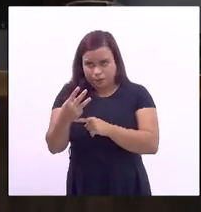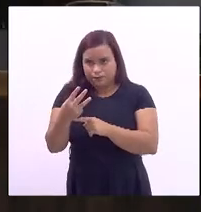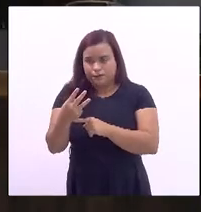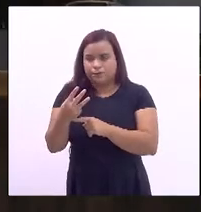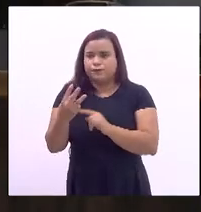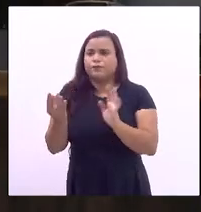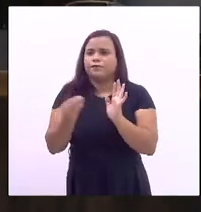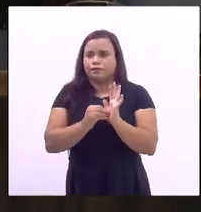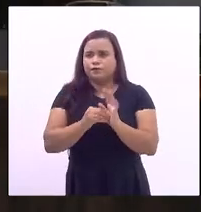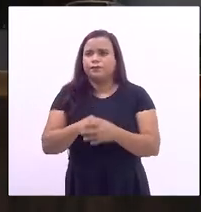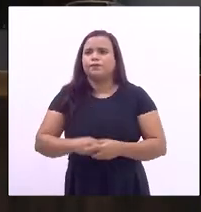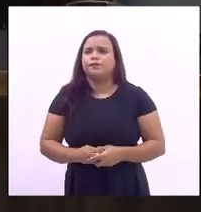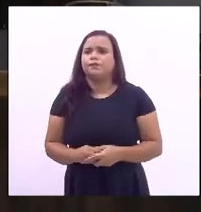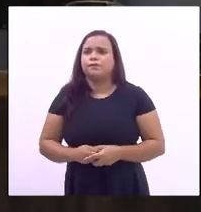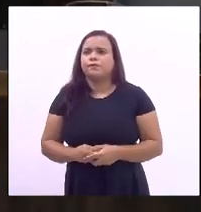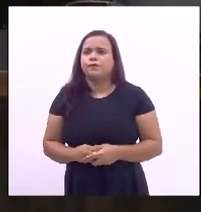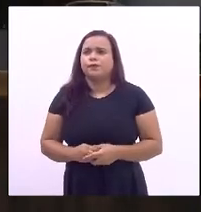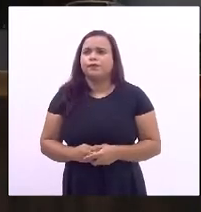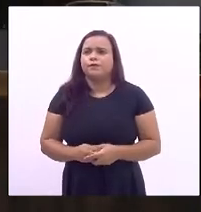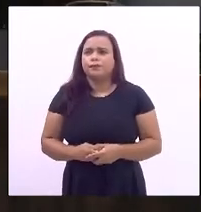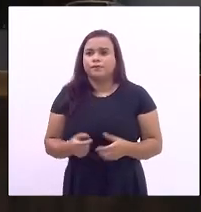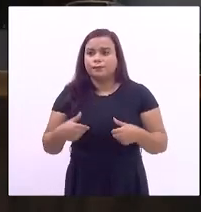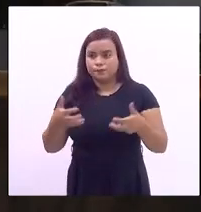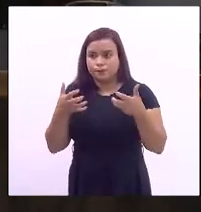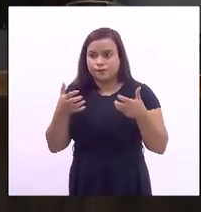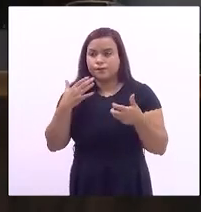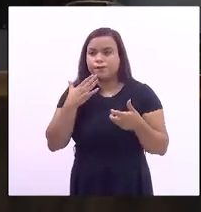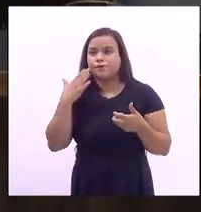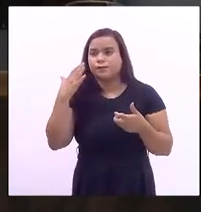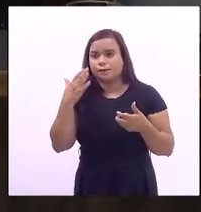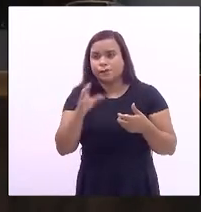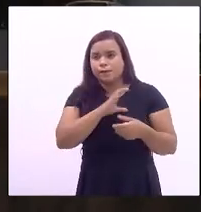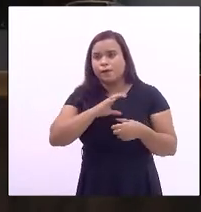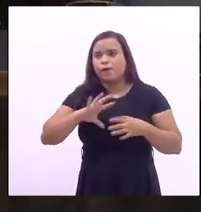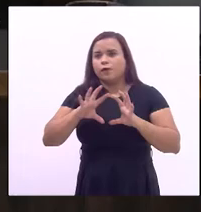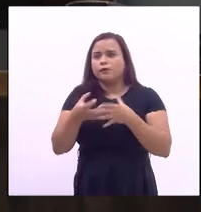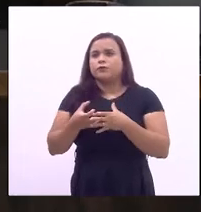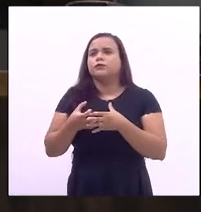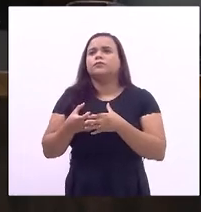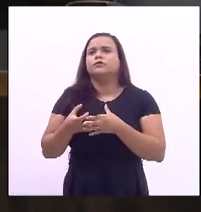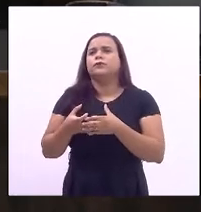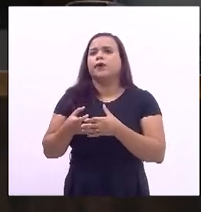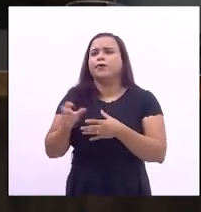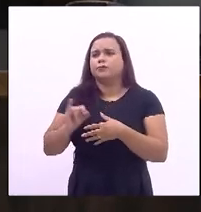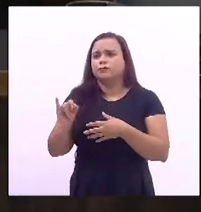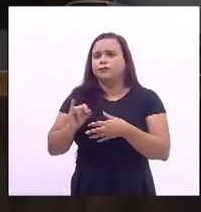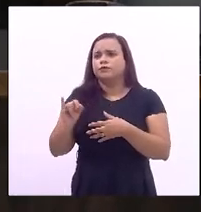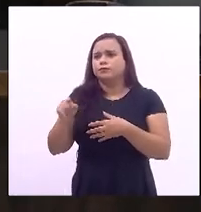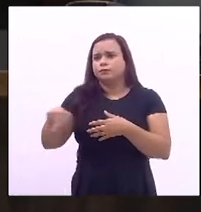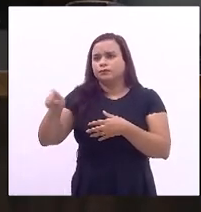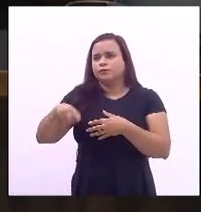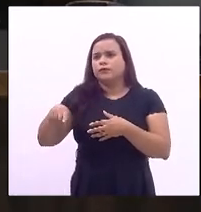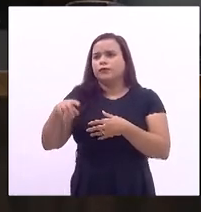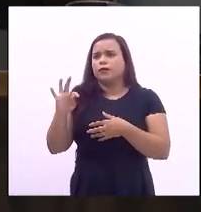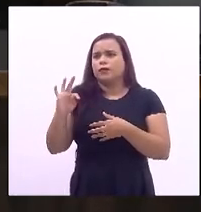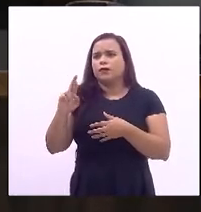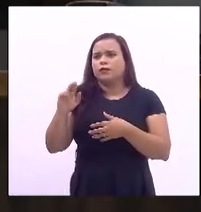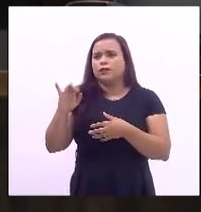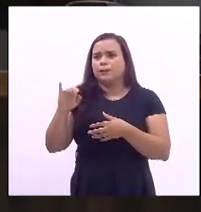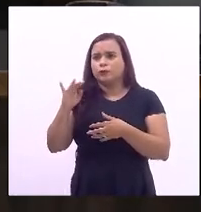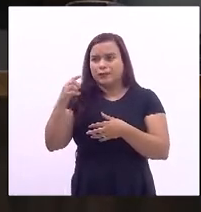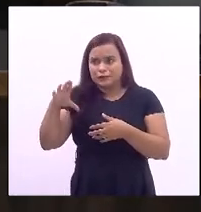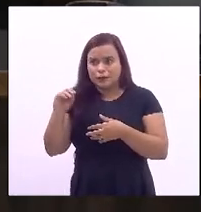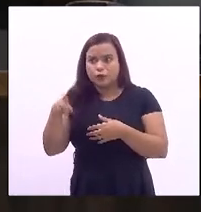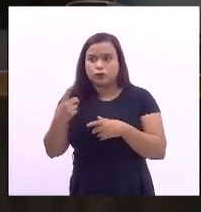23 emendas eu quero de comissão de tributação que possa realizar mínimo uma